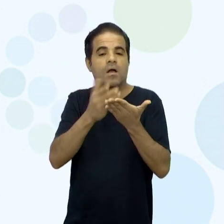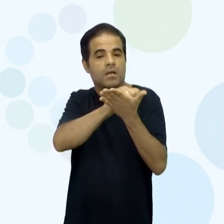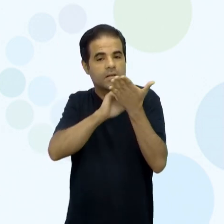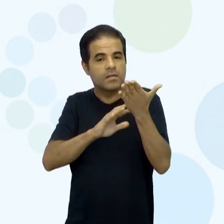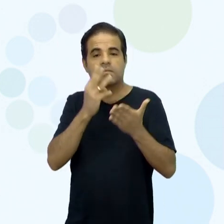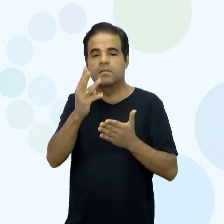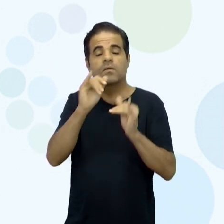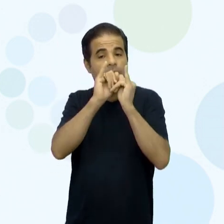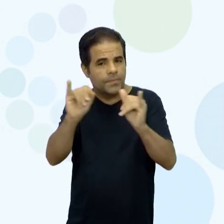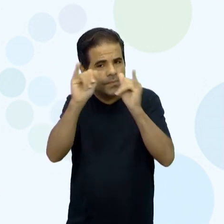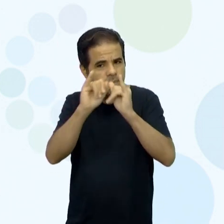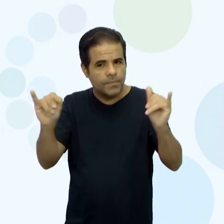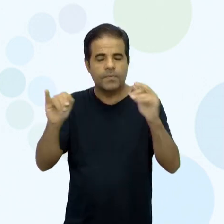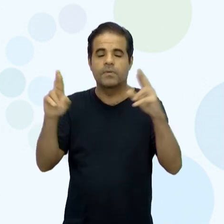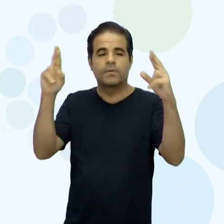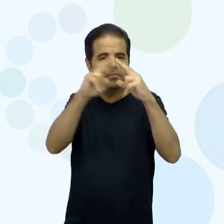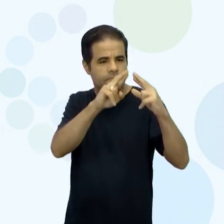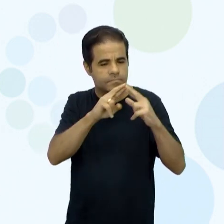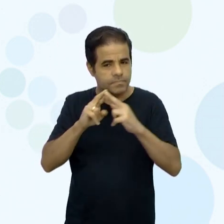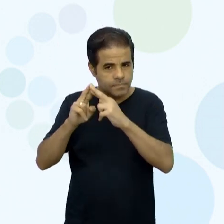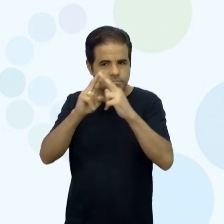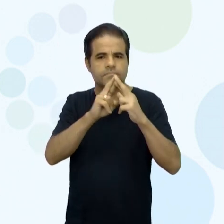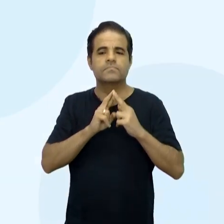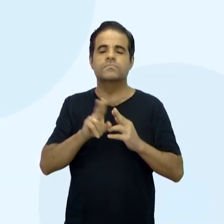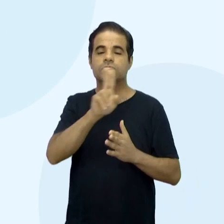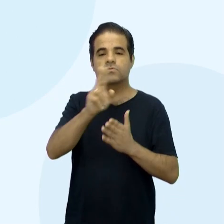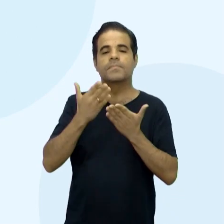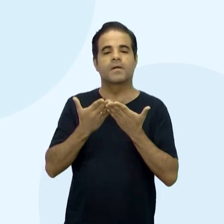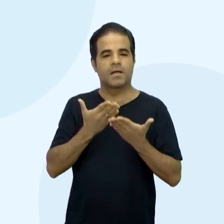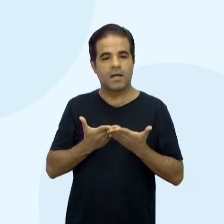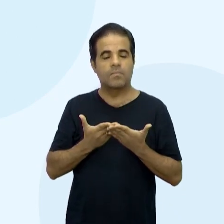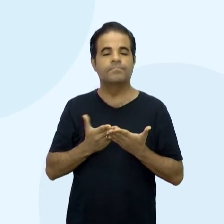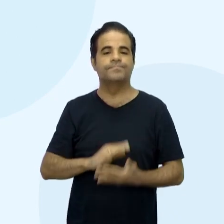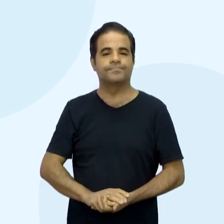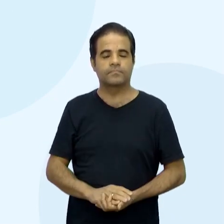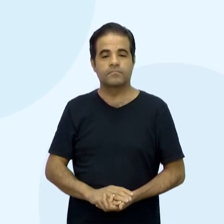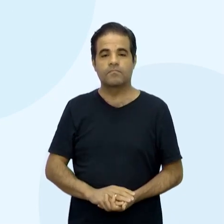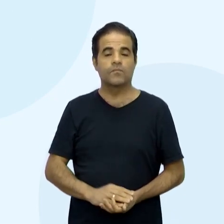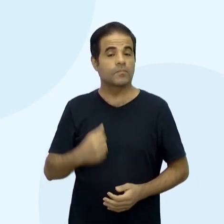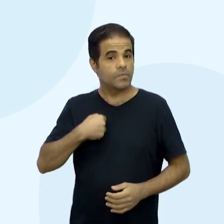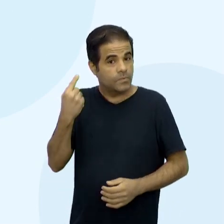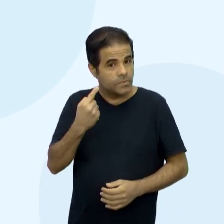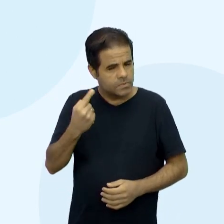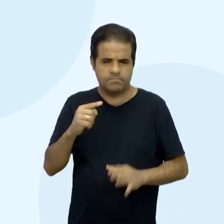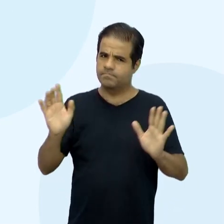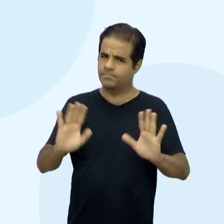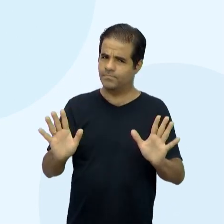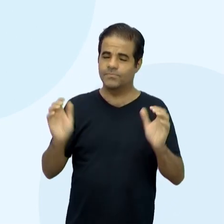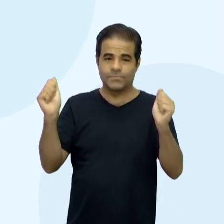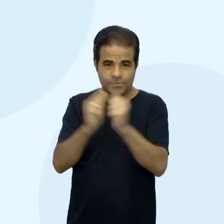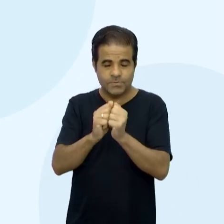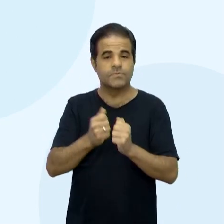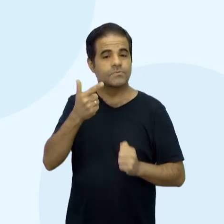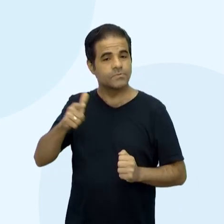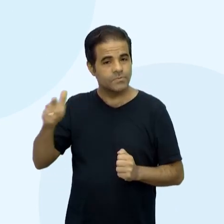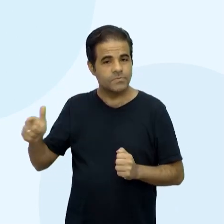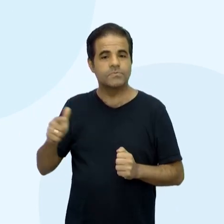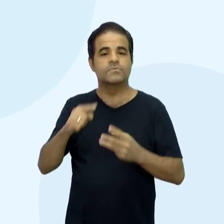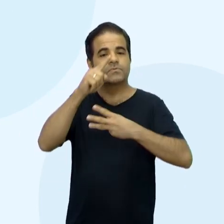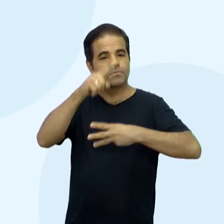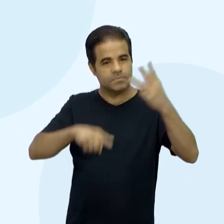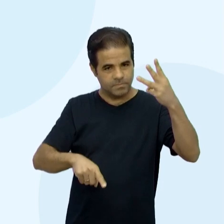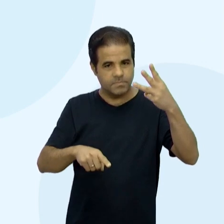3, Notícia na Rede, é o nome da nossa aula. Mas não estou sozinho, estamos juntos com outros 3